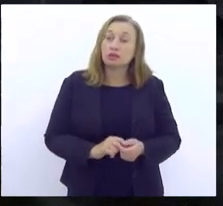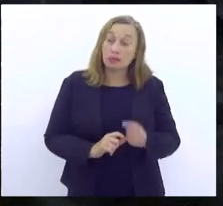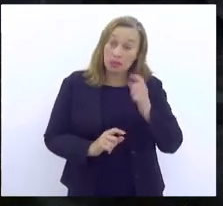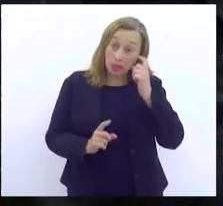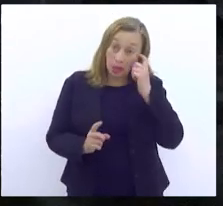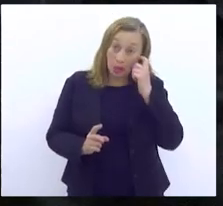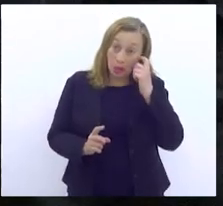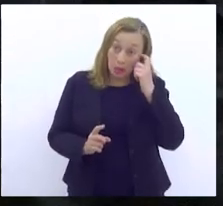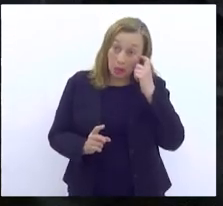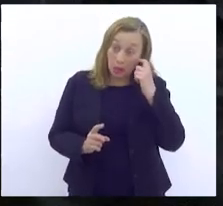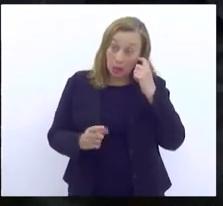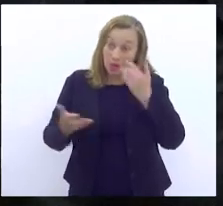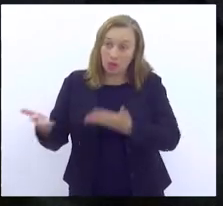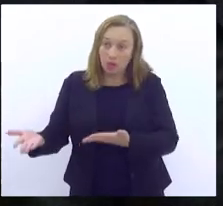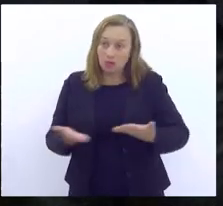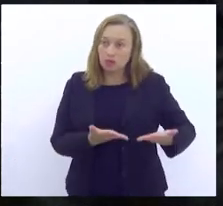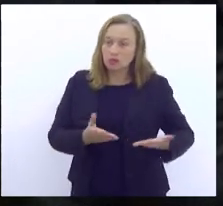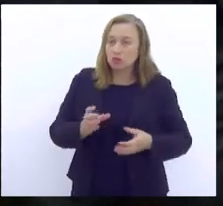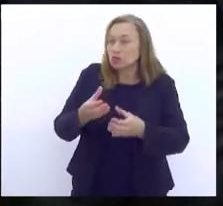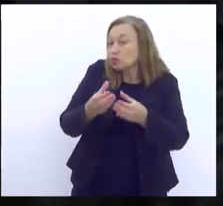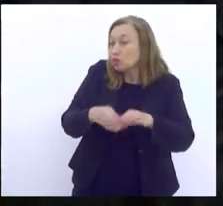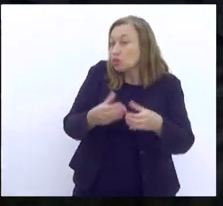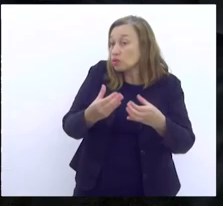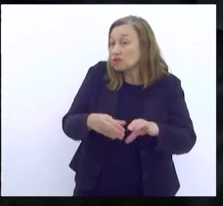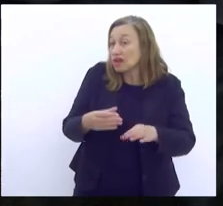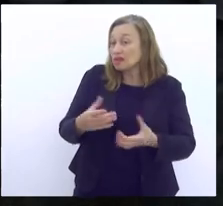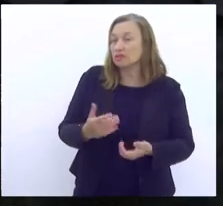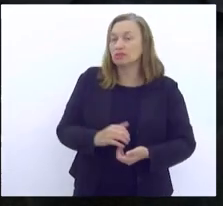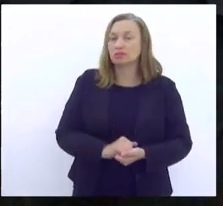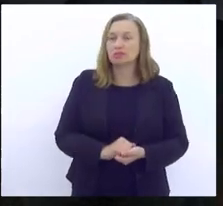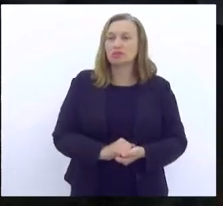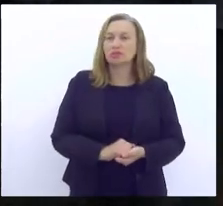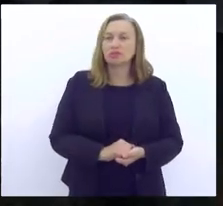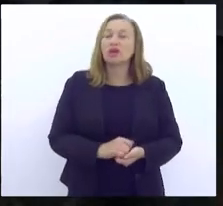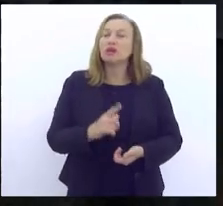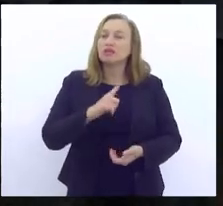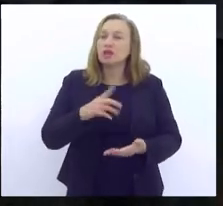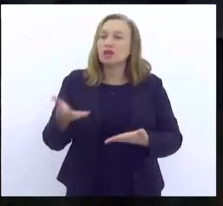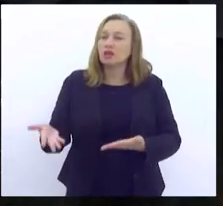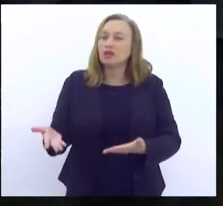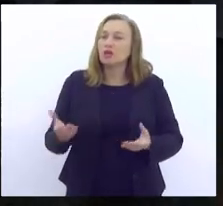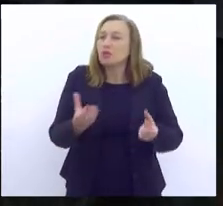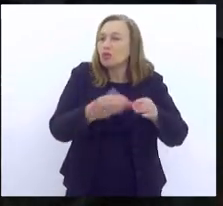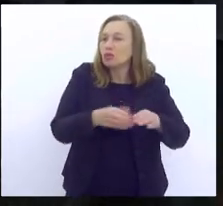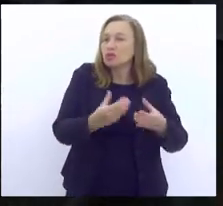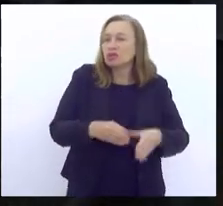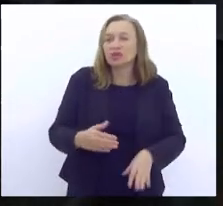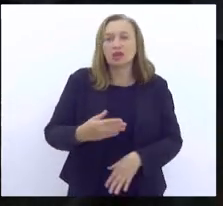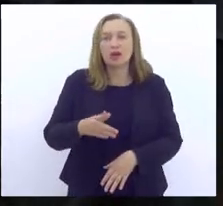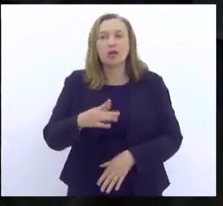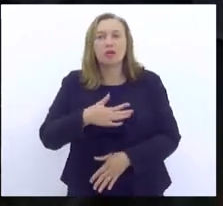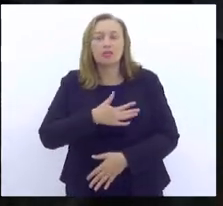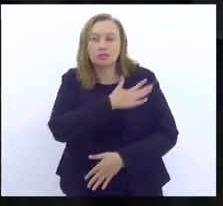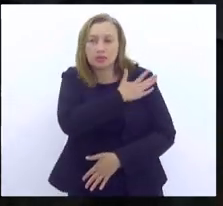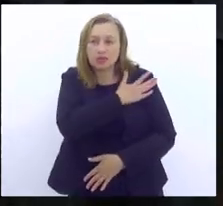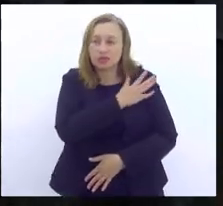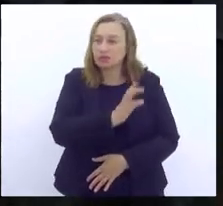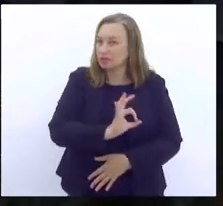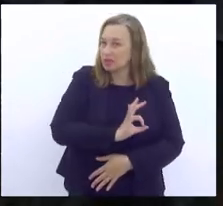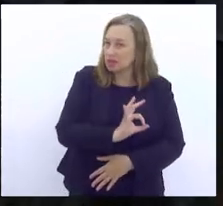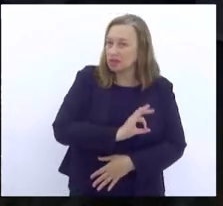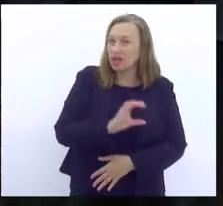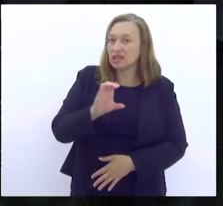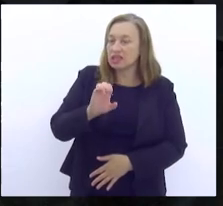Vamos chamar os concursados que aí estão. Tem concursados da Polícia Militar, tem concursados da